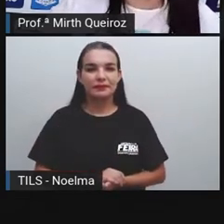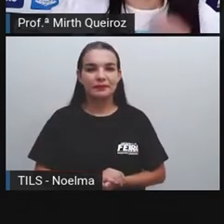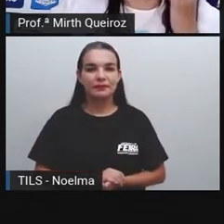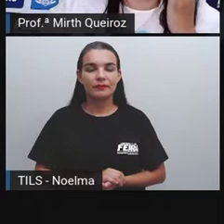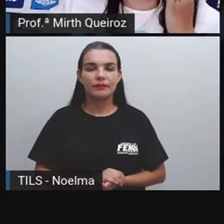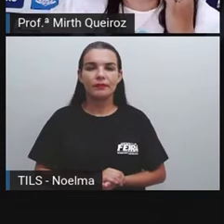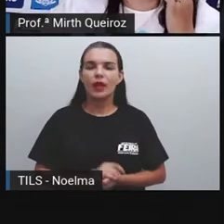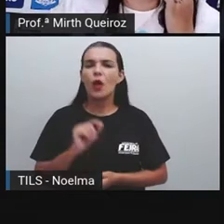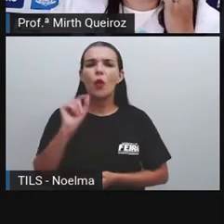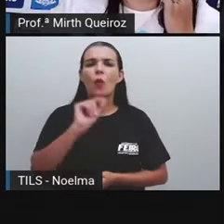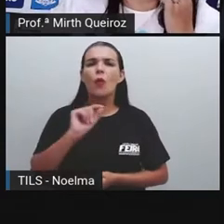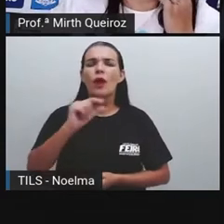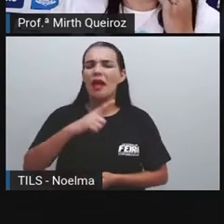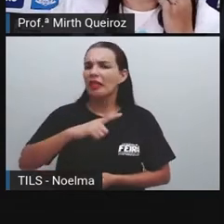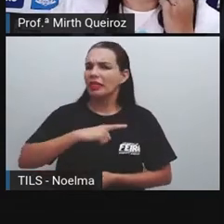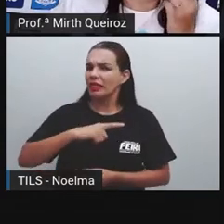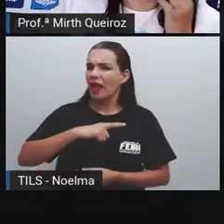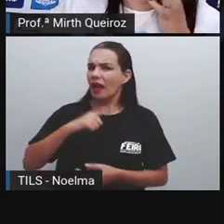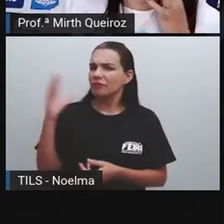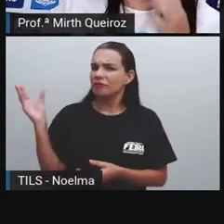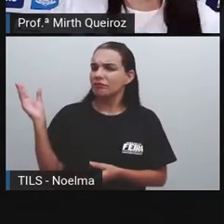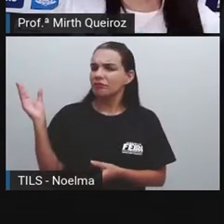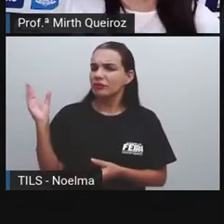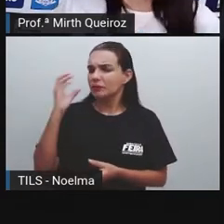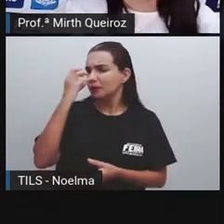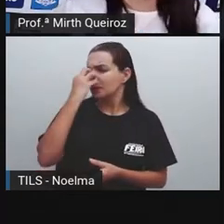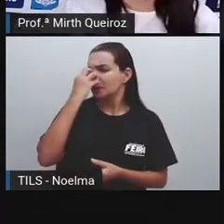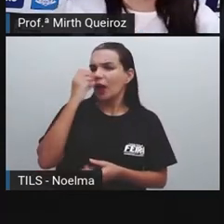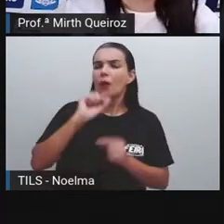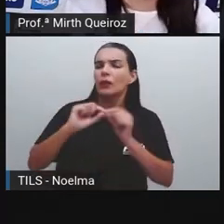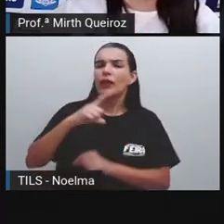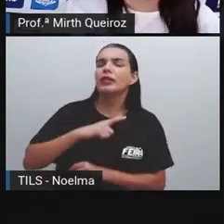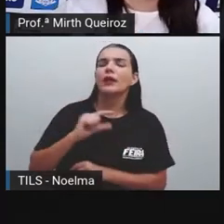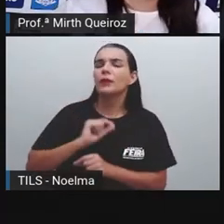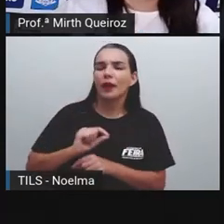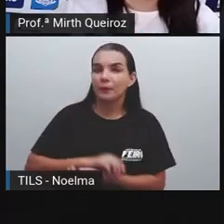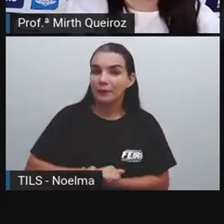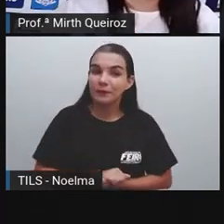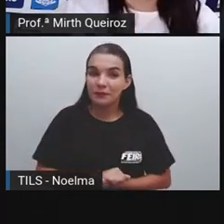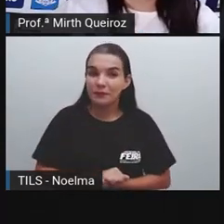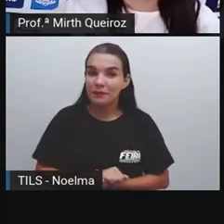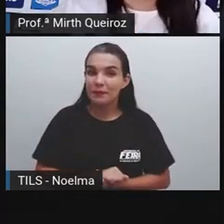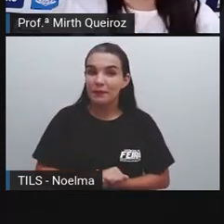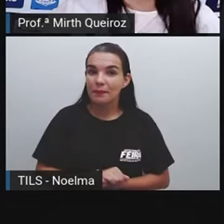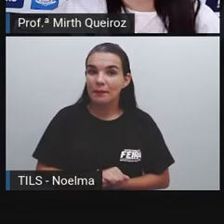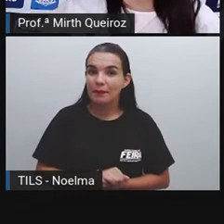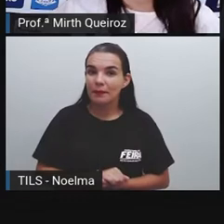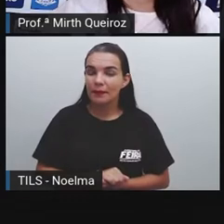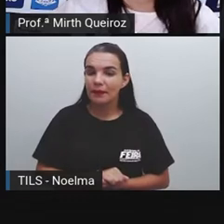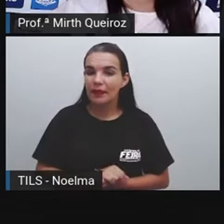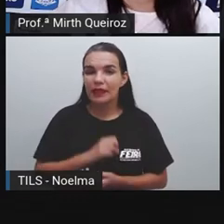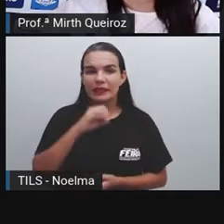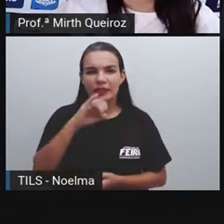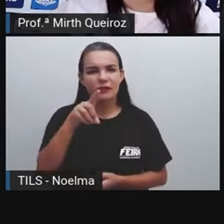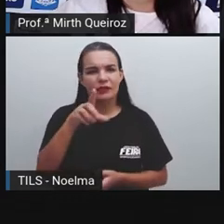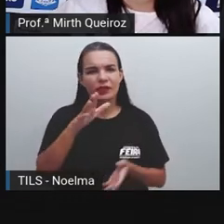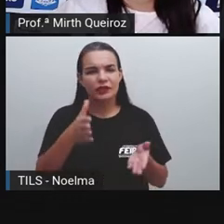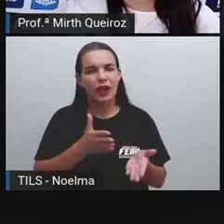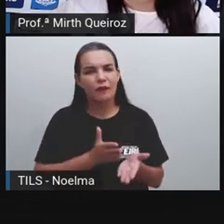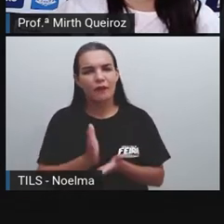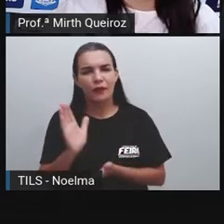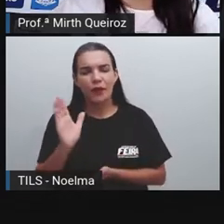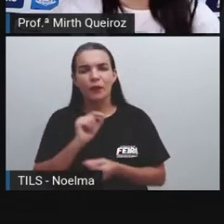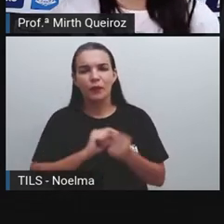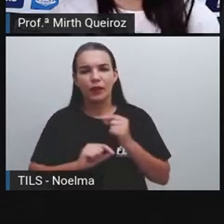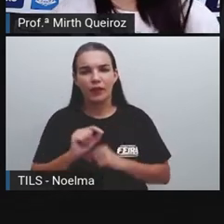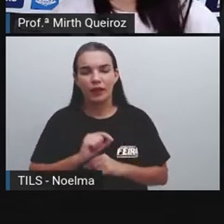E o que que há no circo? Quem já foi em um circo sabe o que tem um circo, gente.